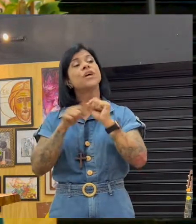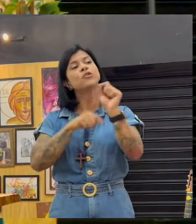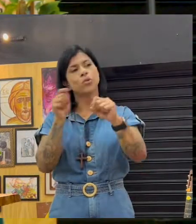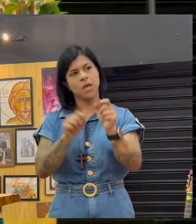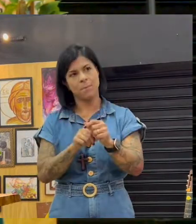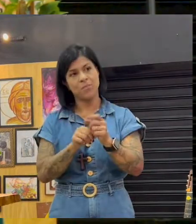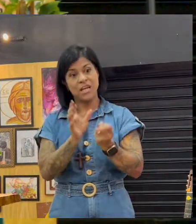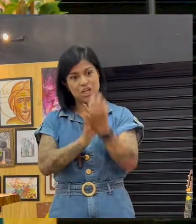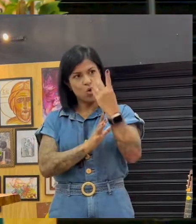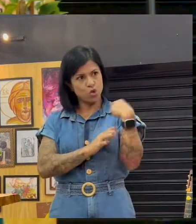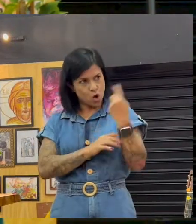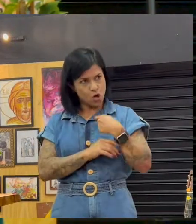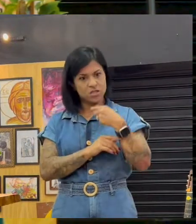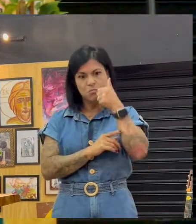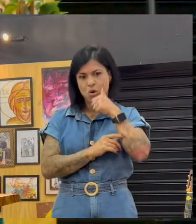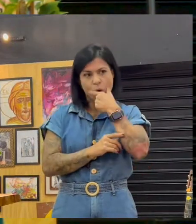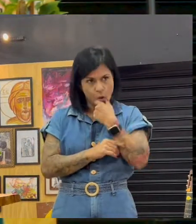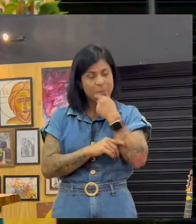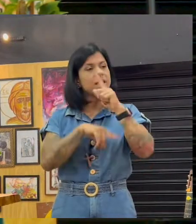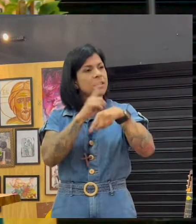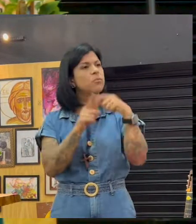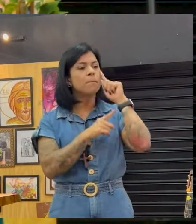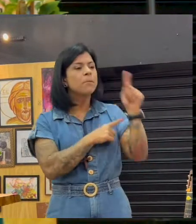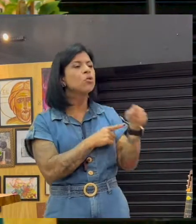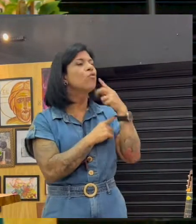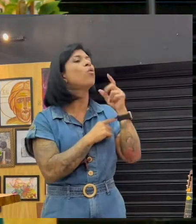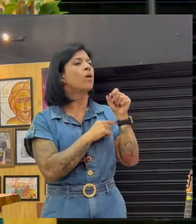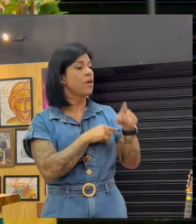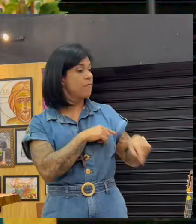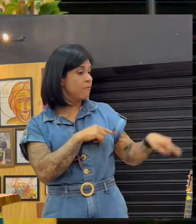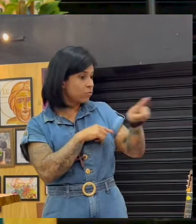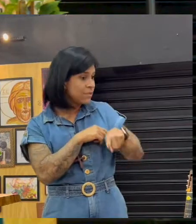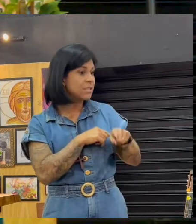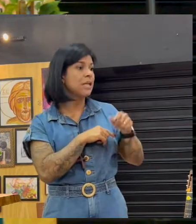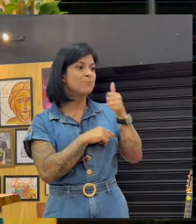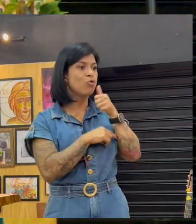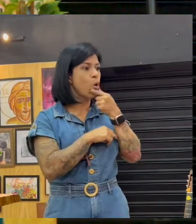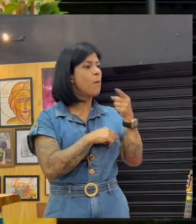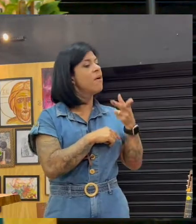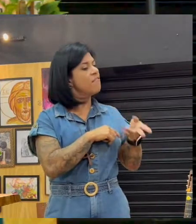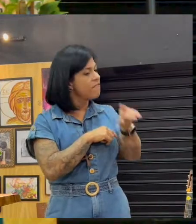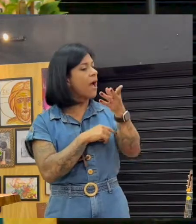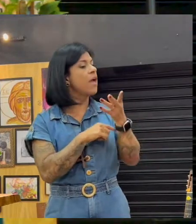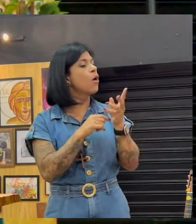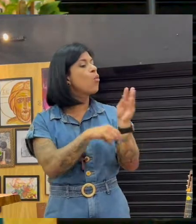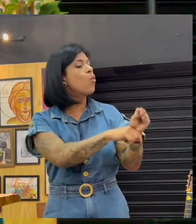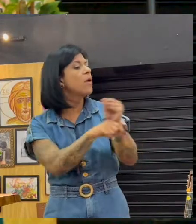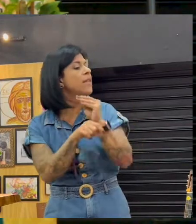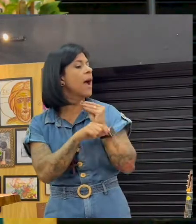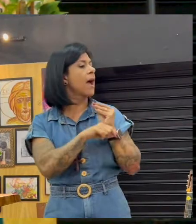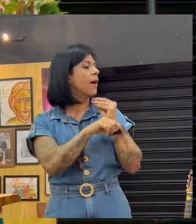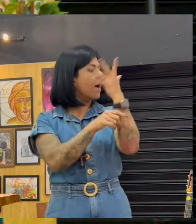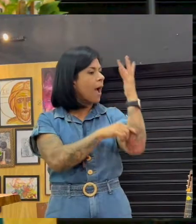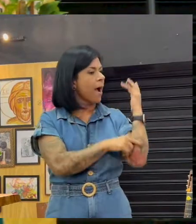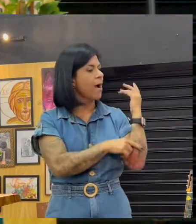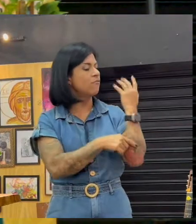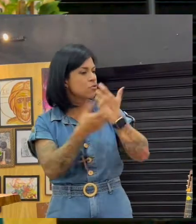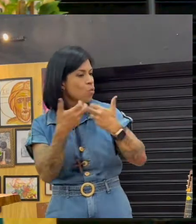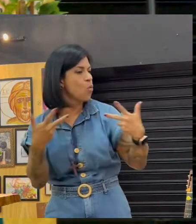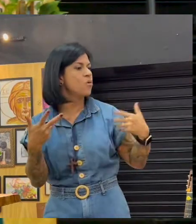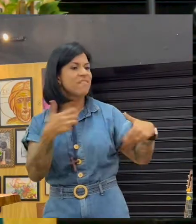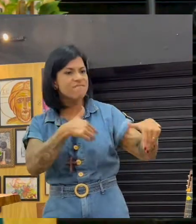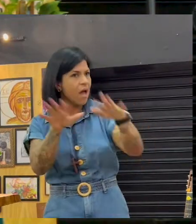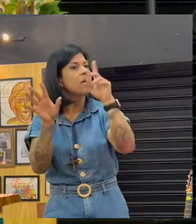tarefa, que é cuidar da criação. Como é que você cuida da criação sem trabalhar? Não é descansando que você cuida da criação.